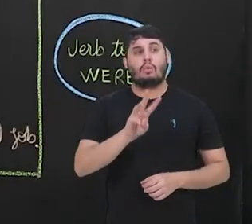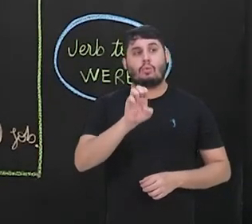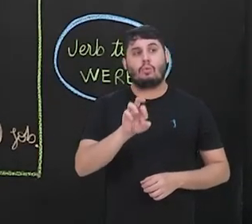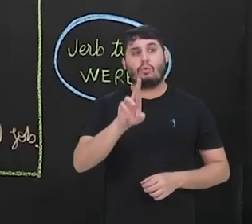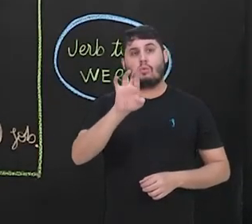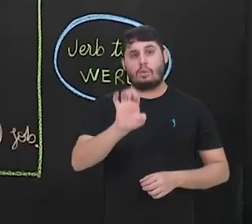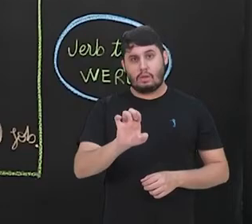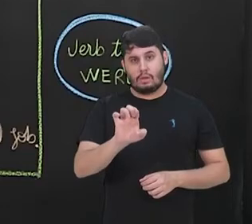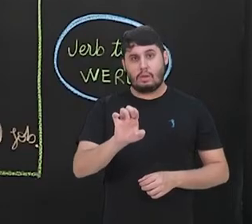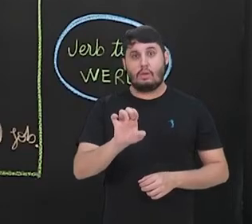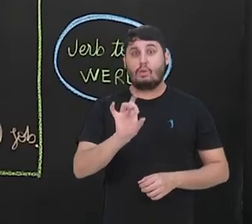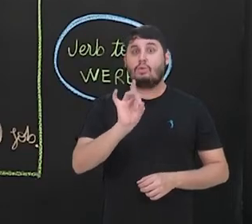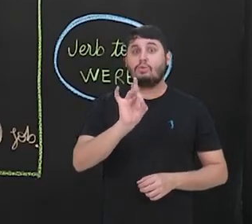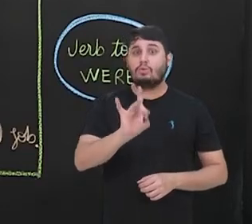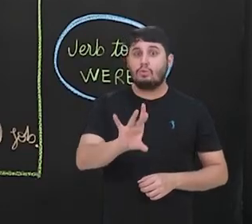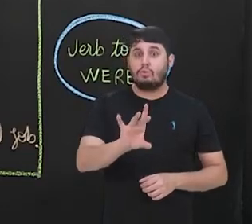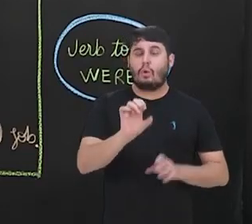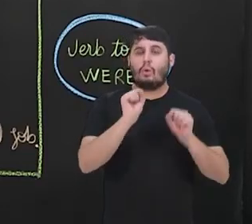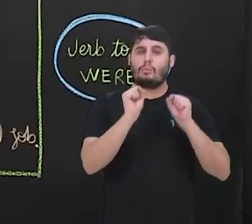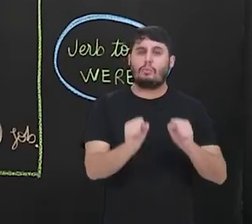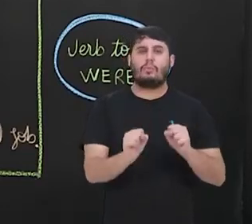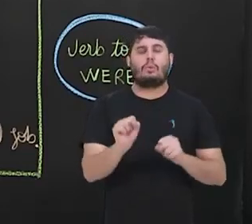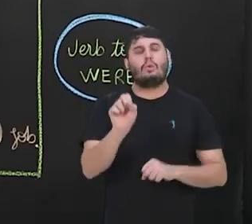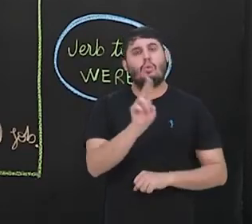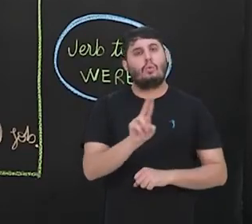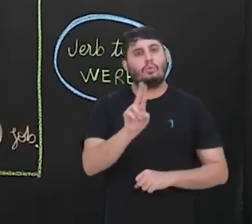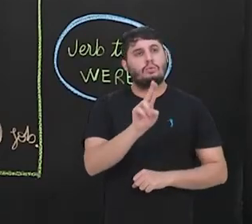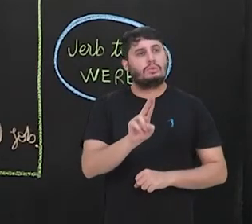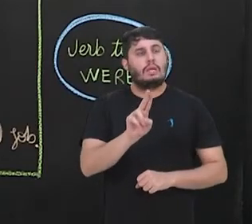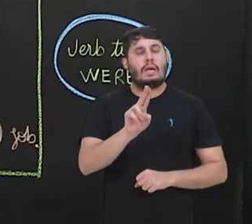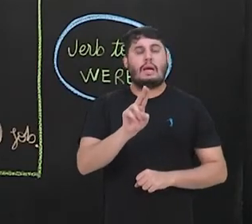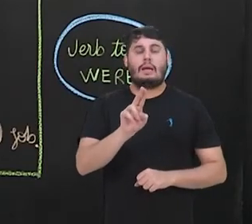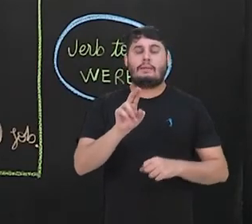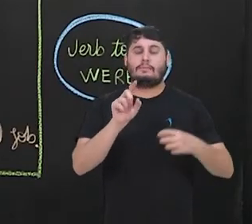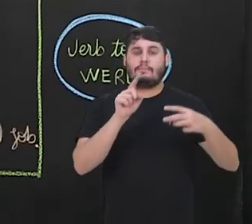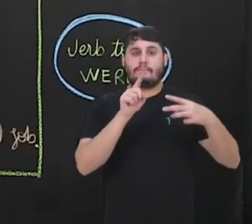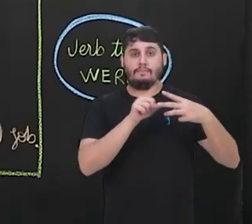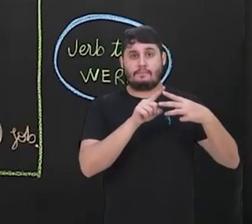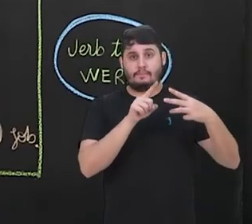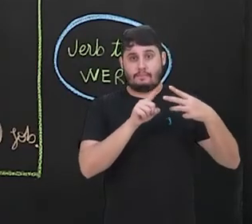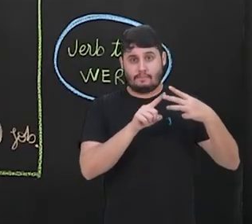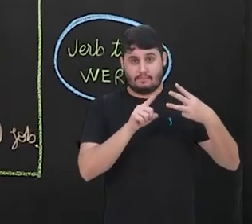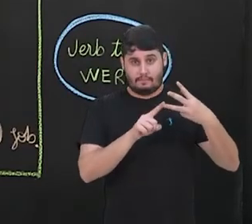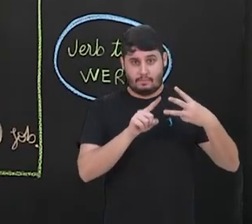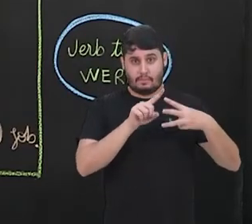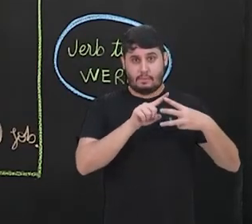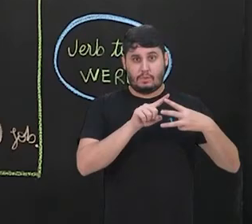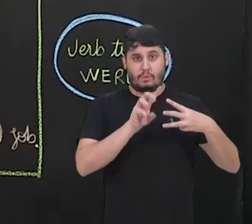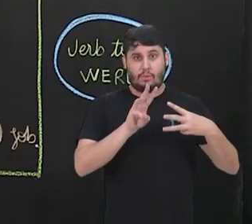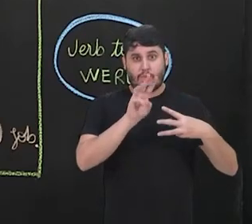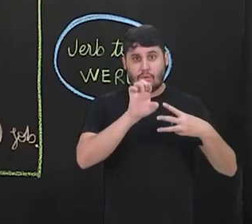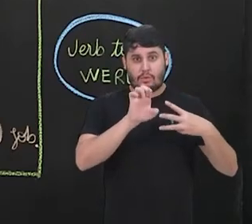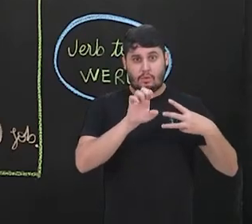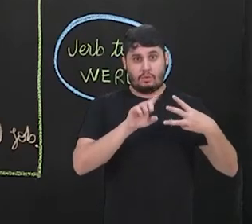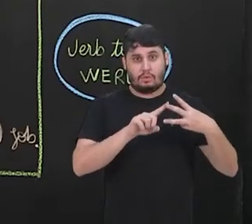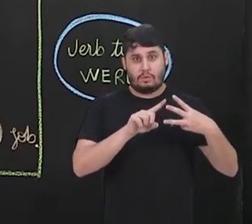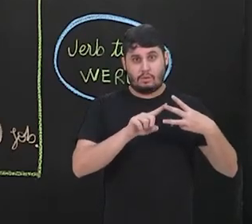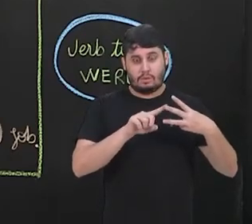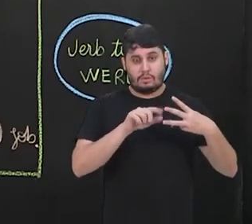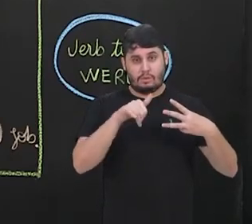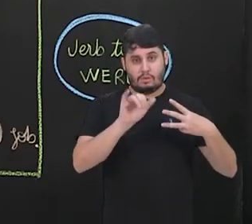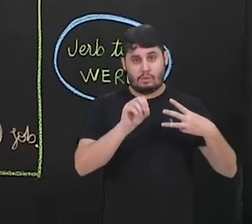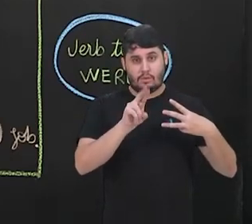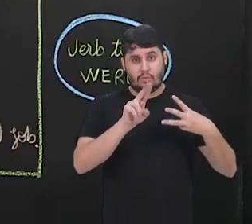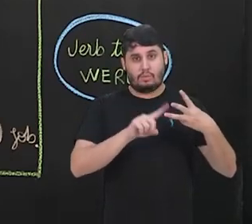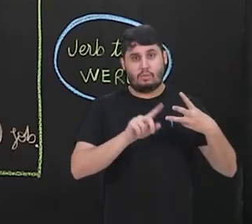usado apenas, como eu disse, com as pessoas you, we, they. Só que, no caso da if